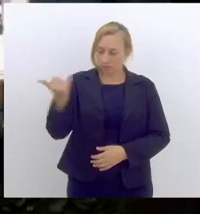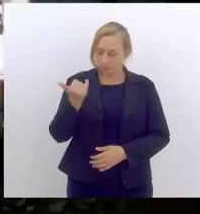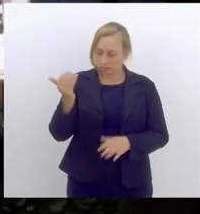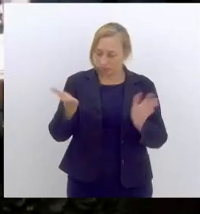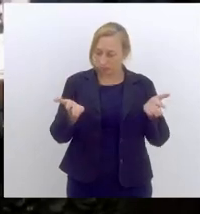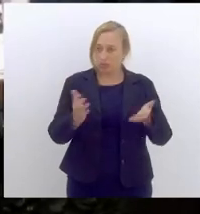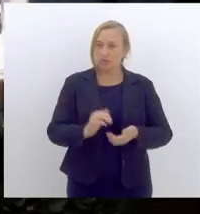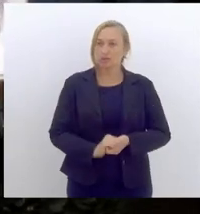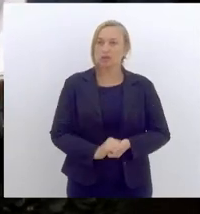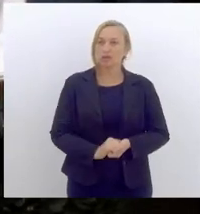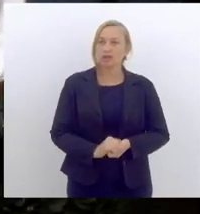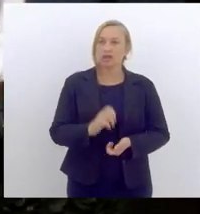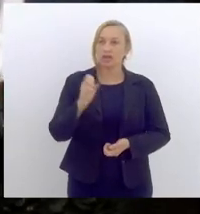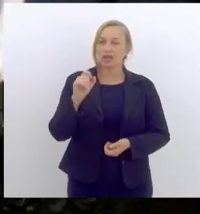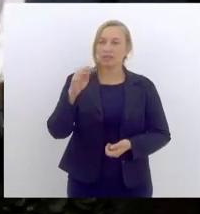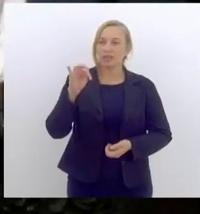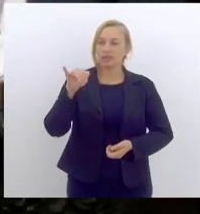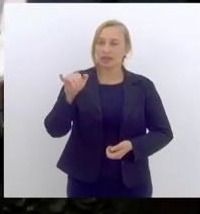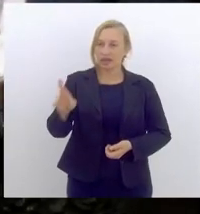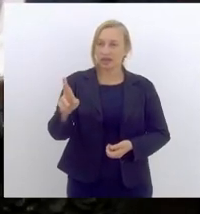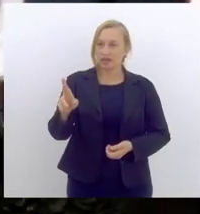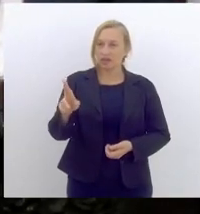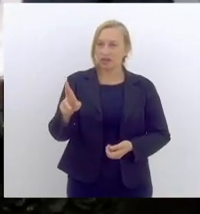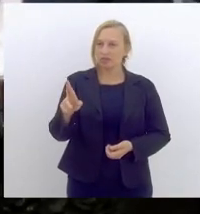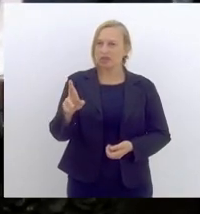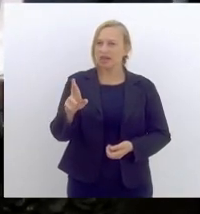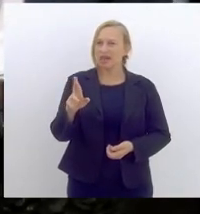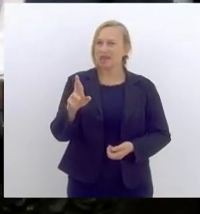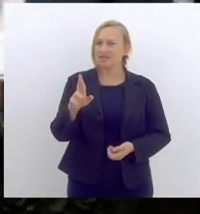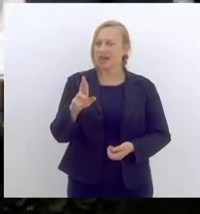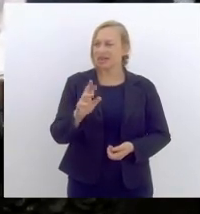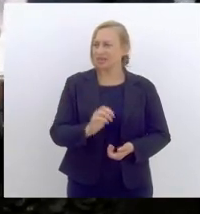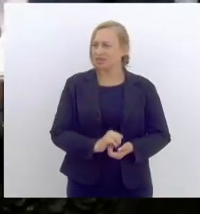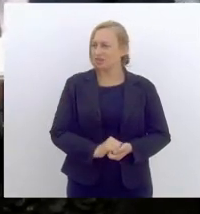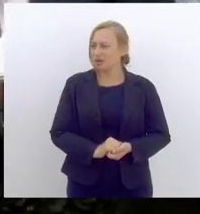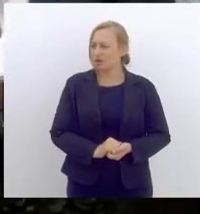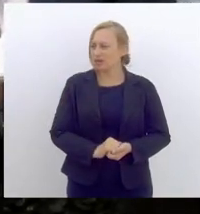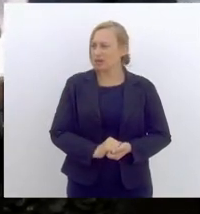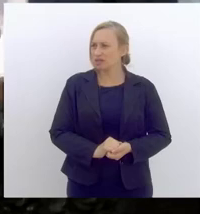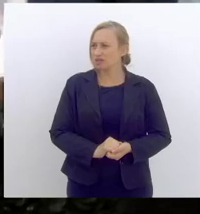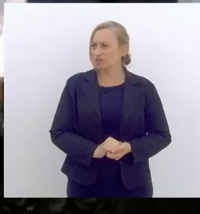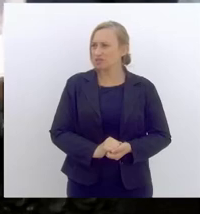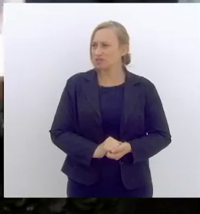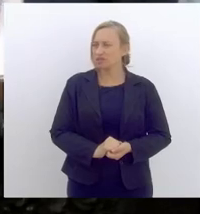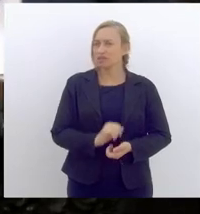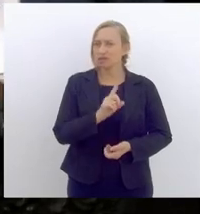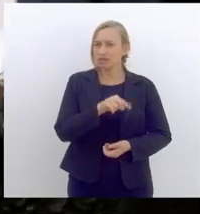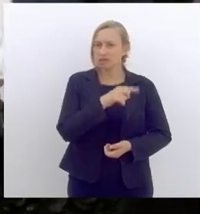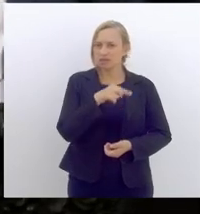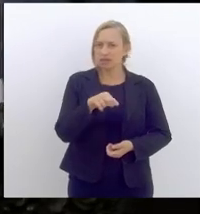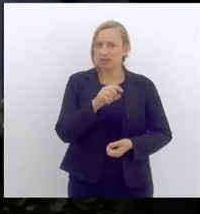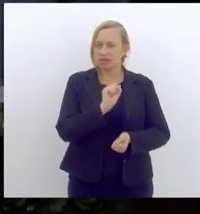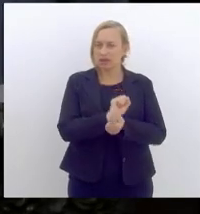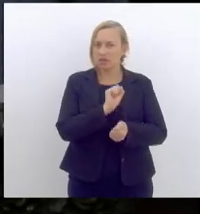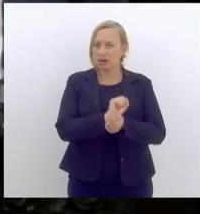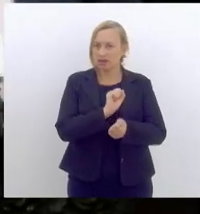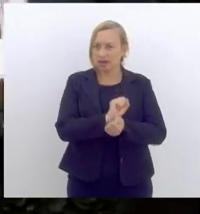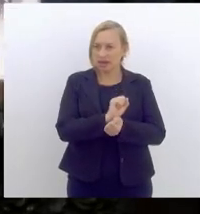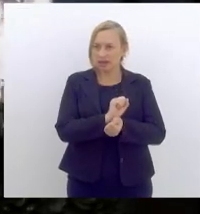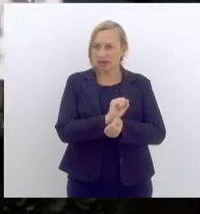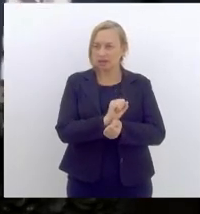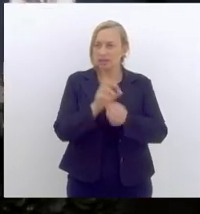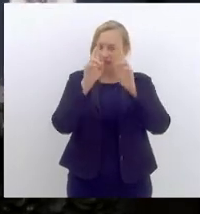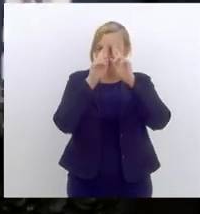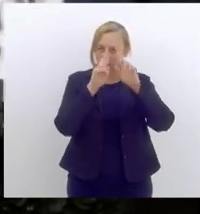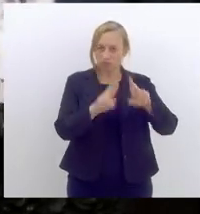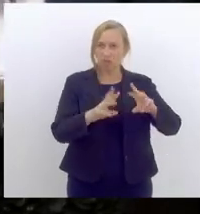é que a liminar foi cassada, mas não se sabe quanto tempo vai levar para ela chegar aqui. Em respeito aos deputados